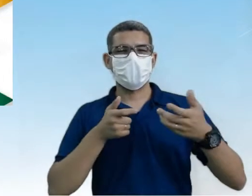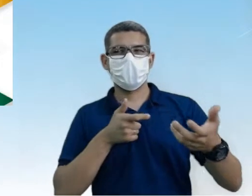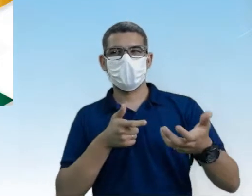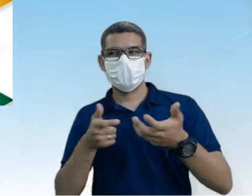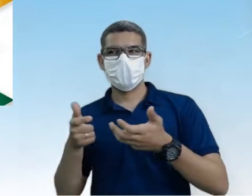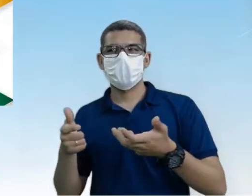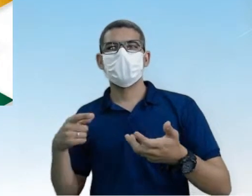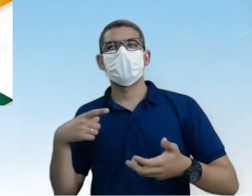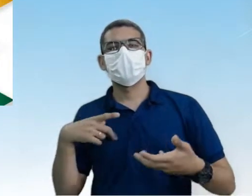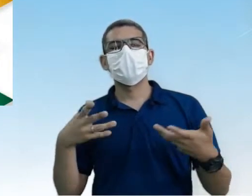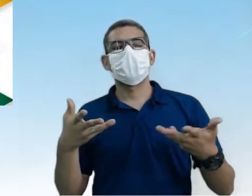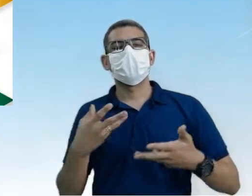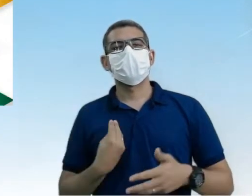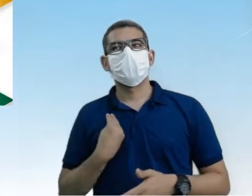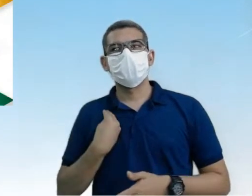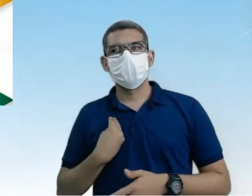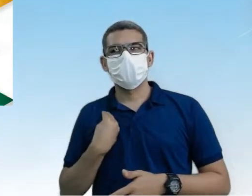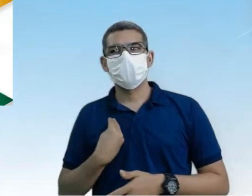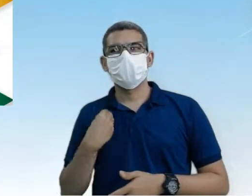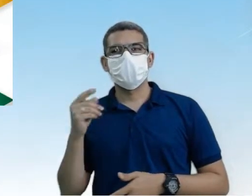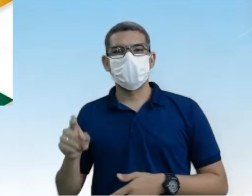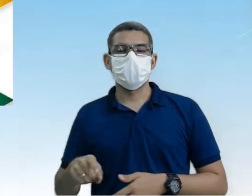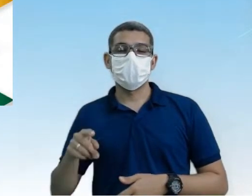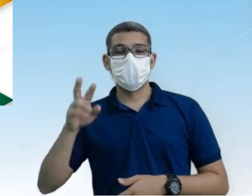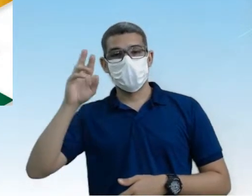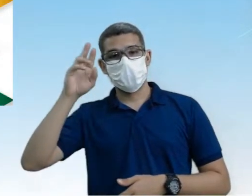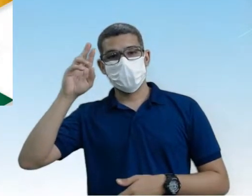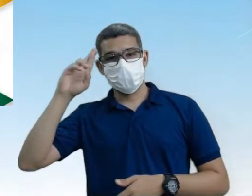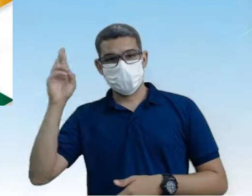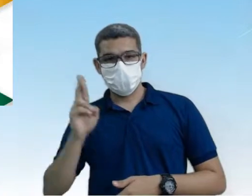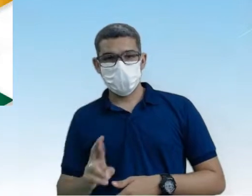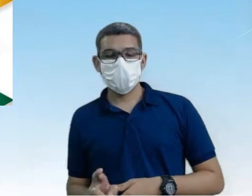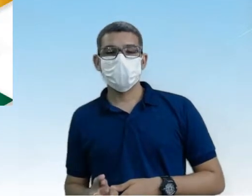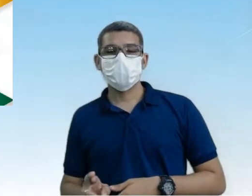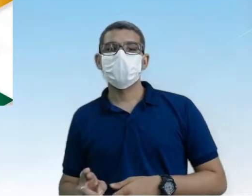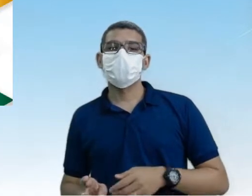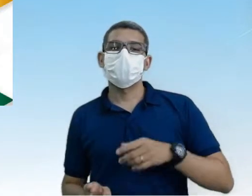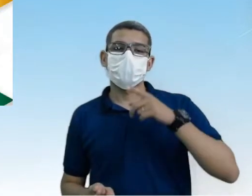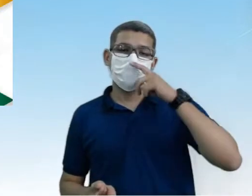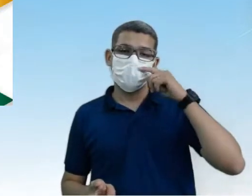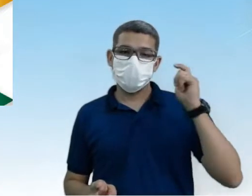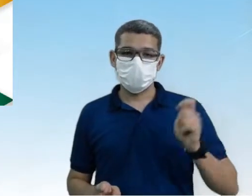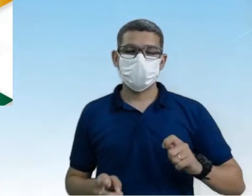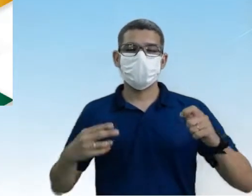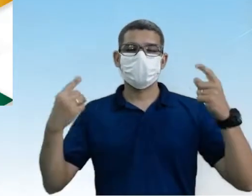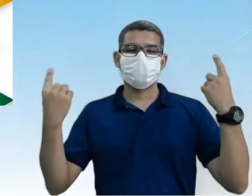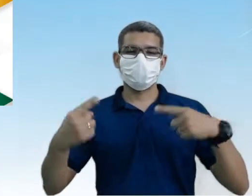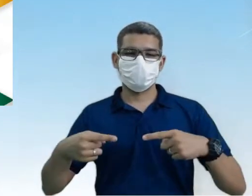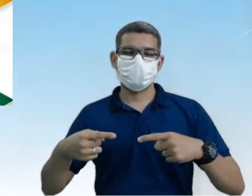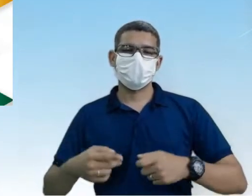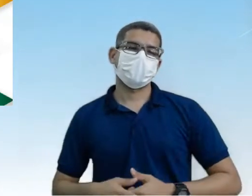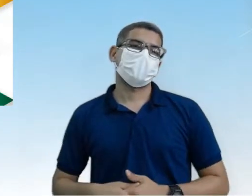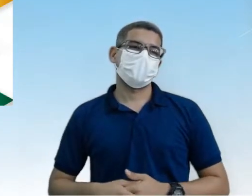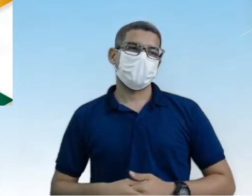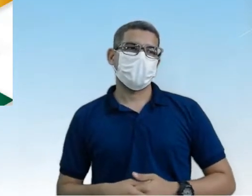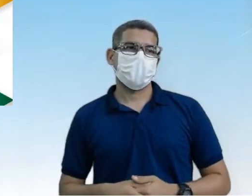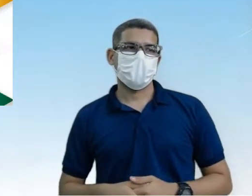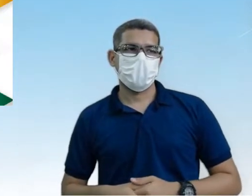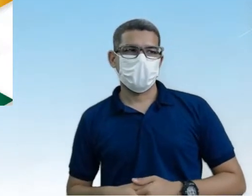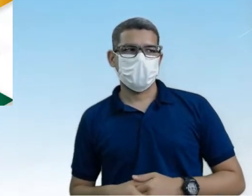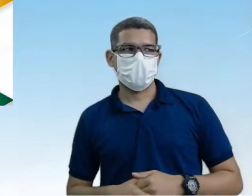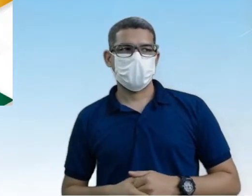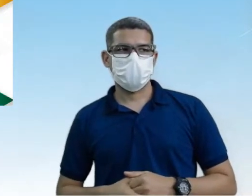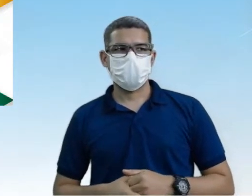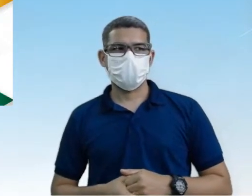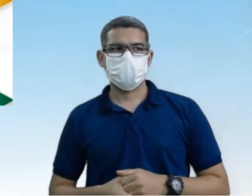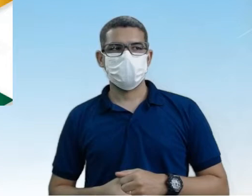caso atual, Russia and Ukraine, da Rússia e da Ucrânia. E o outro ponto que a gente vê aí também,